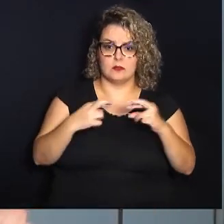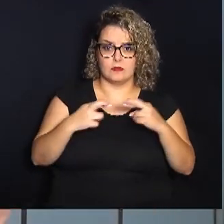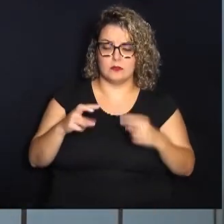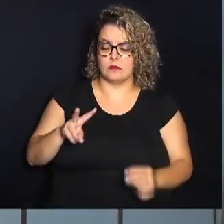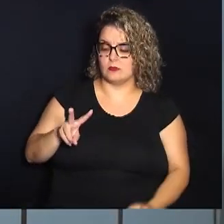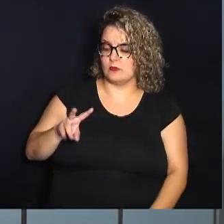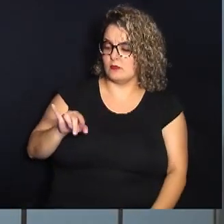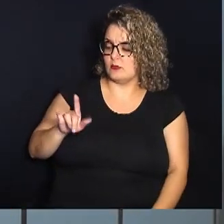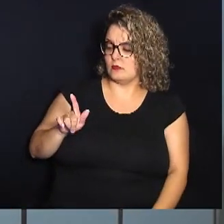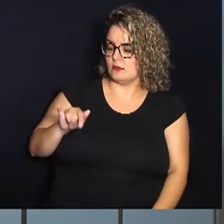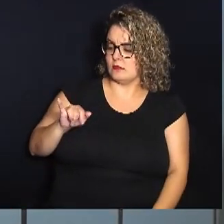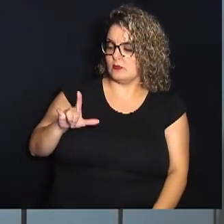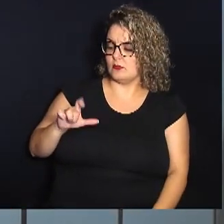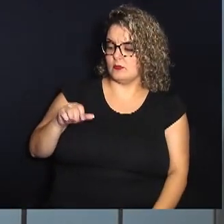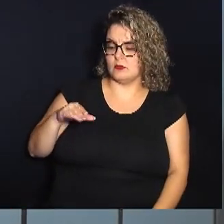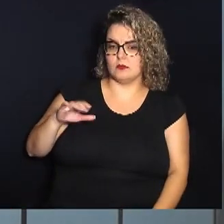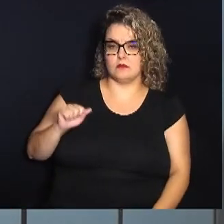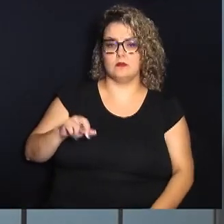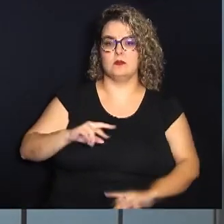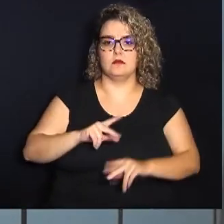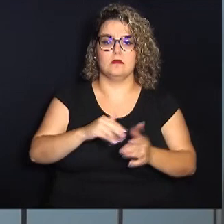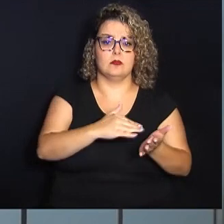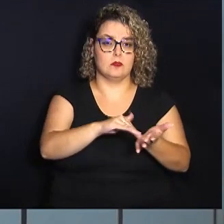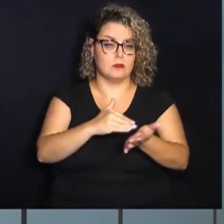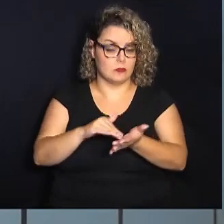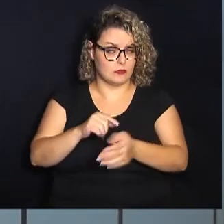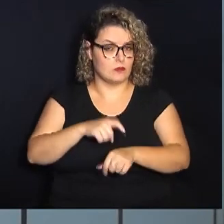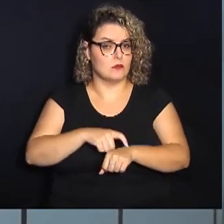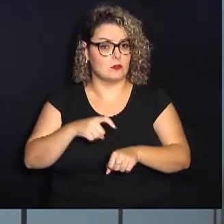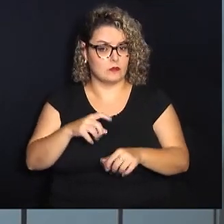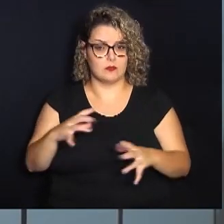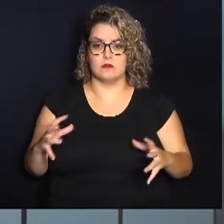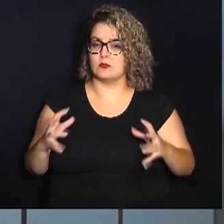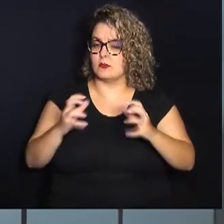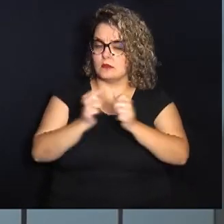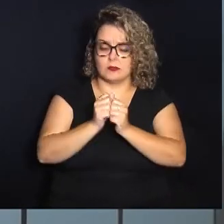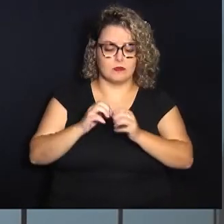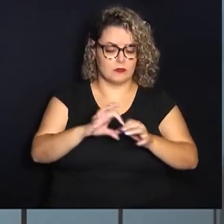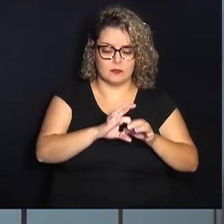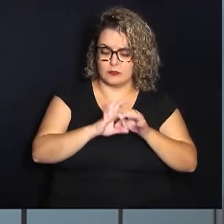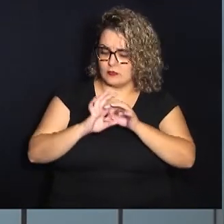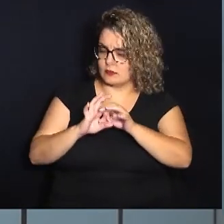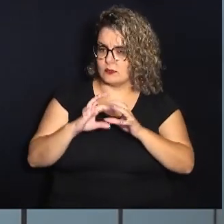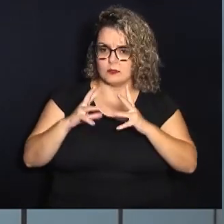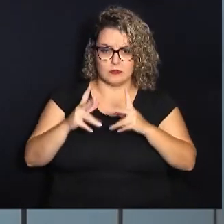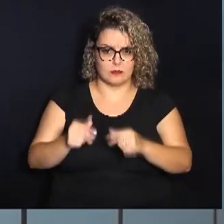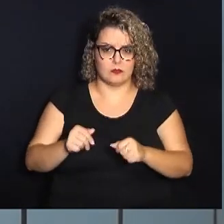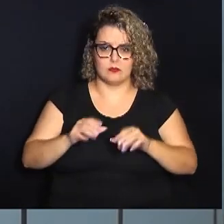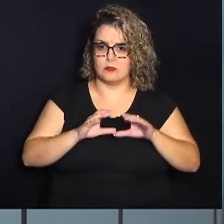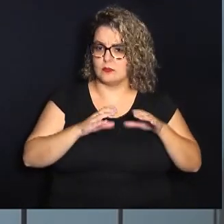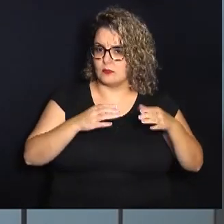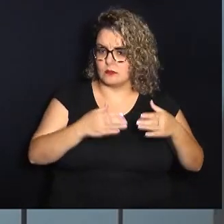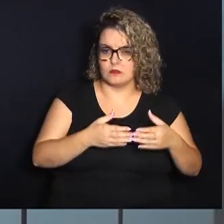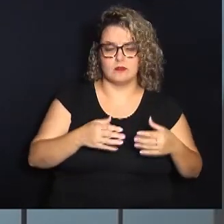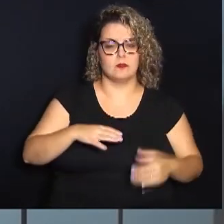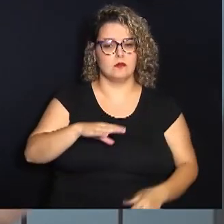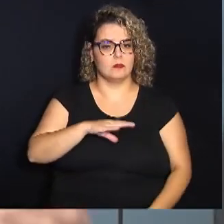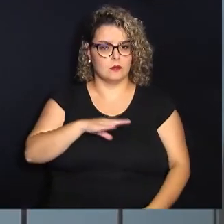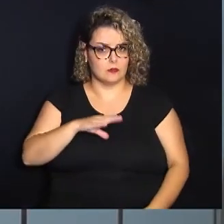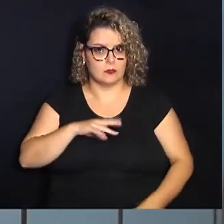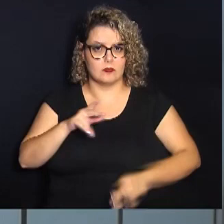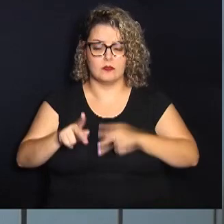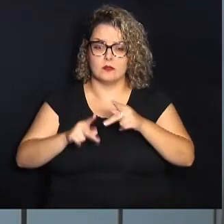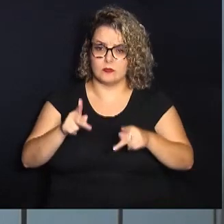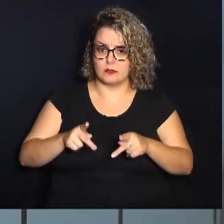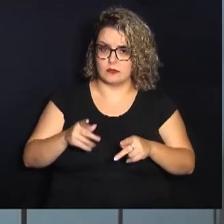várias secretarias. Eu acho que esse momento é a união de todos, do município, da comunidade, da população.